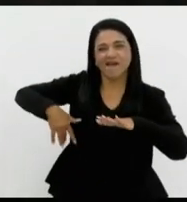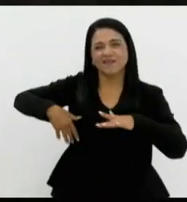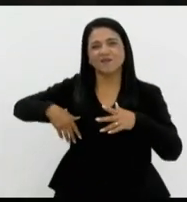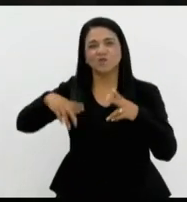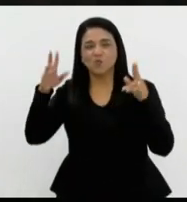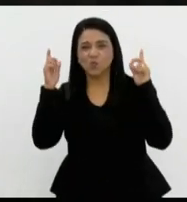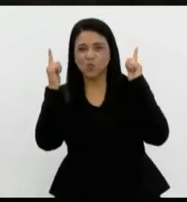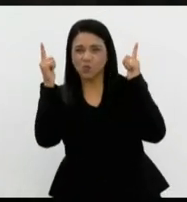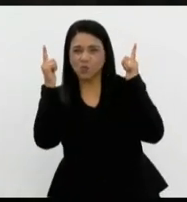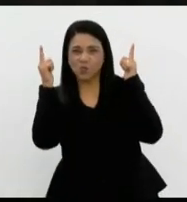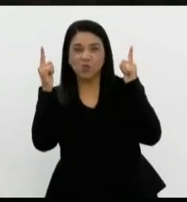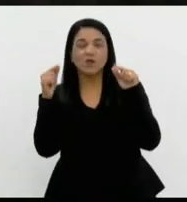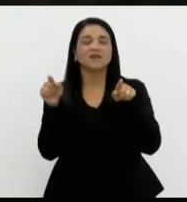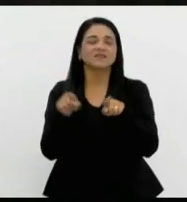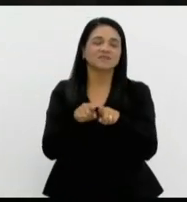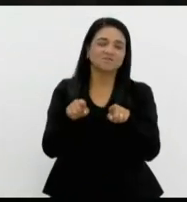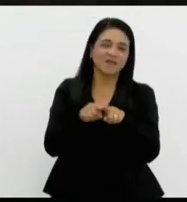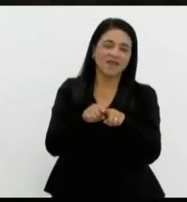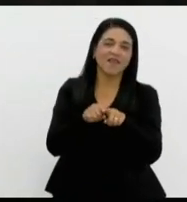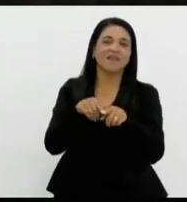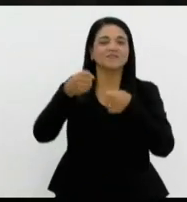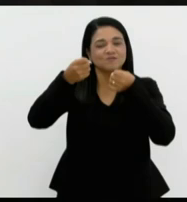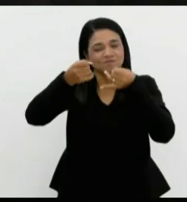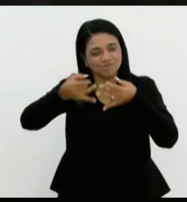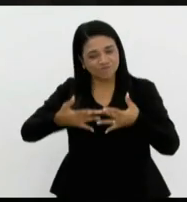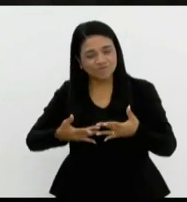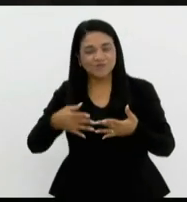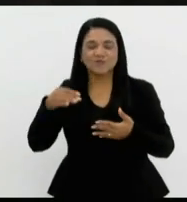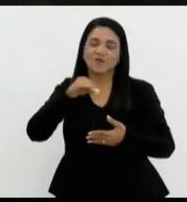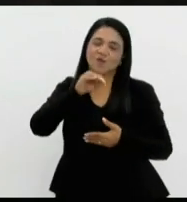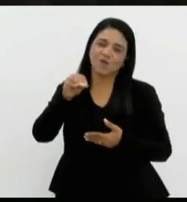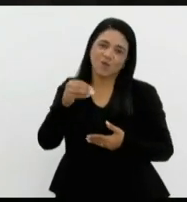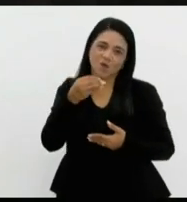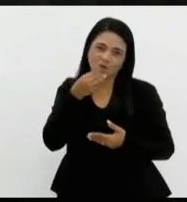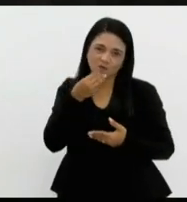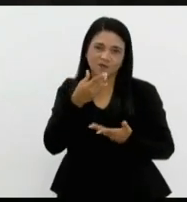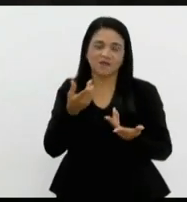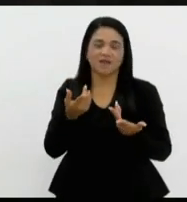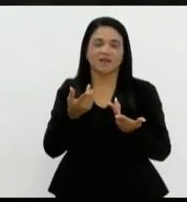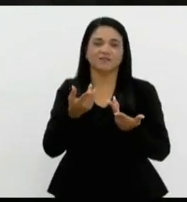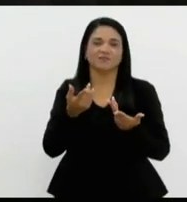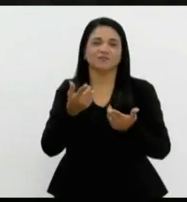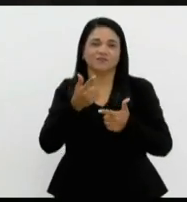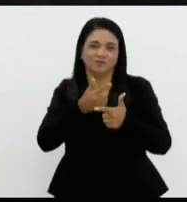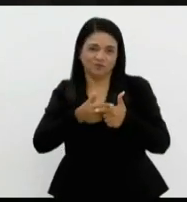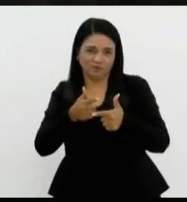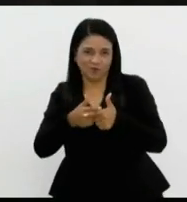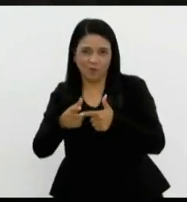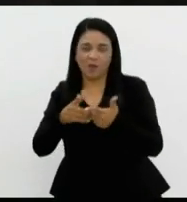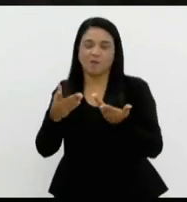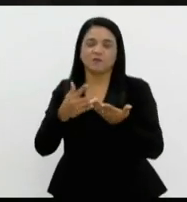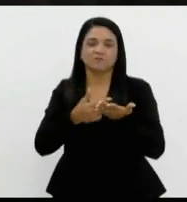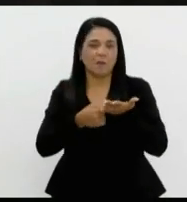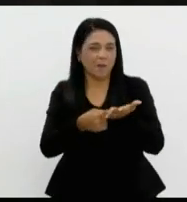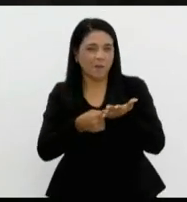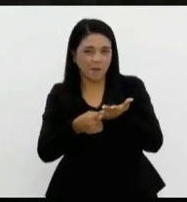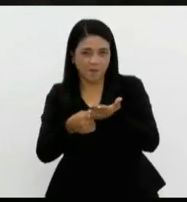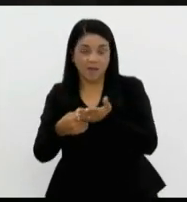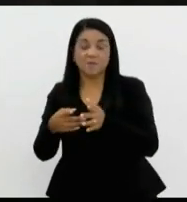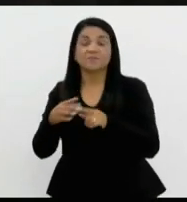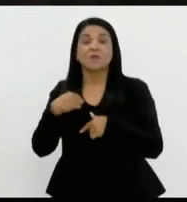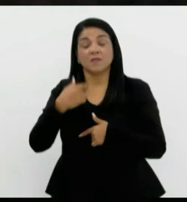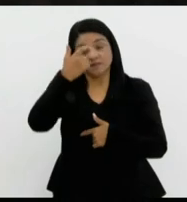também para falar de algumas questões. Mas a gente fica muito feliz, mas dizer que, como